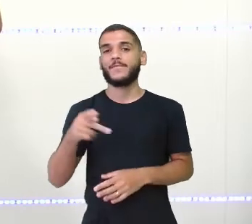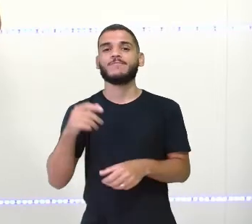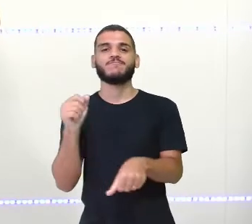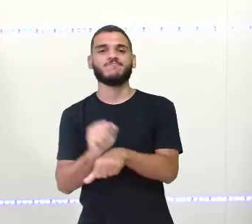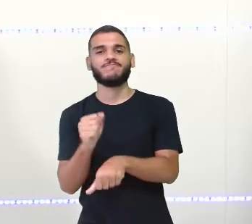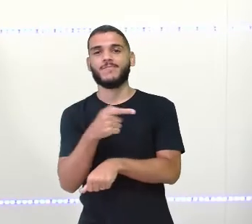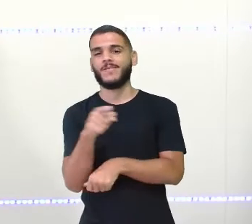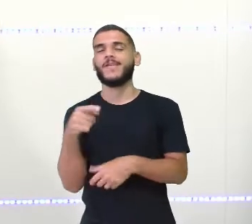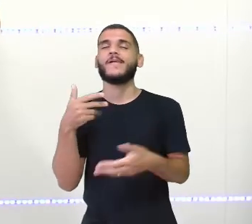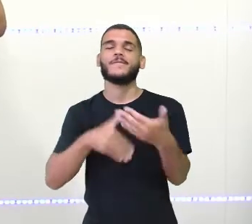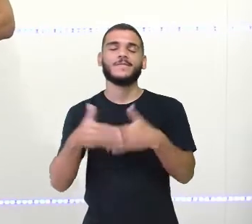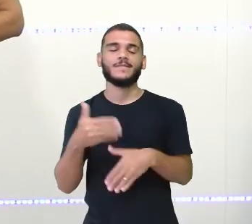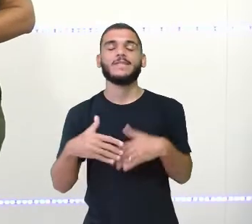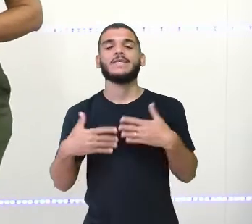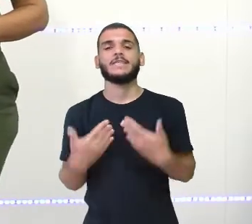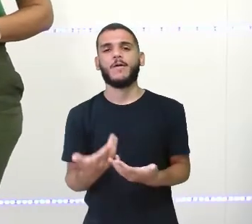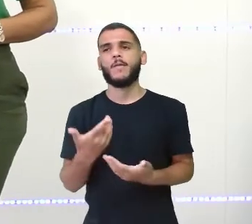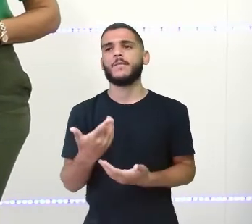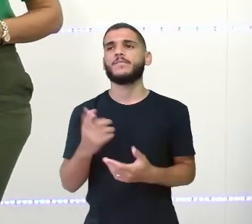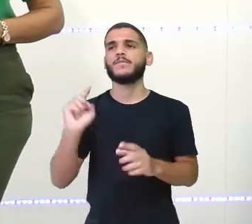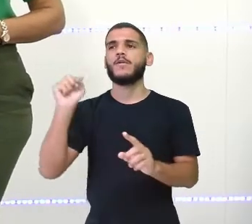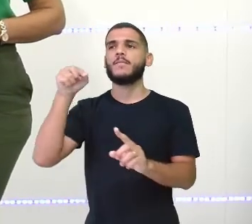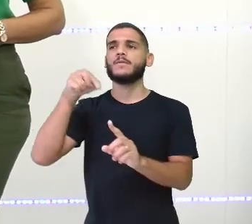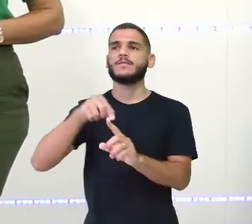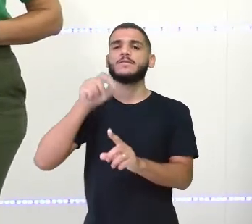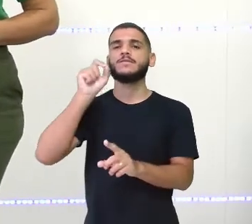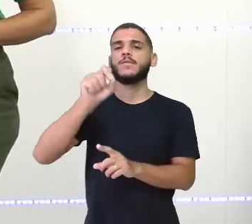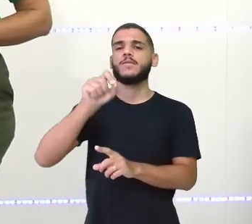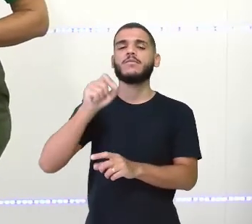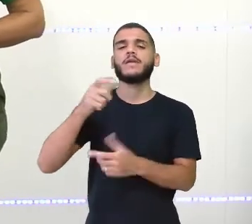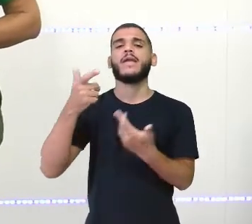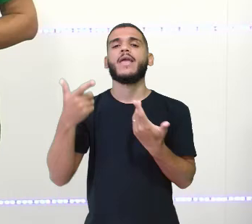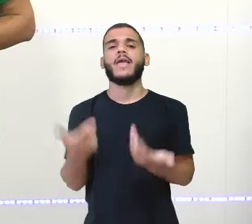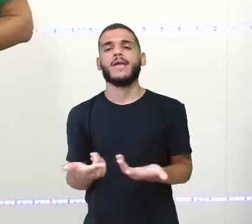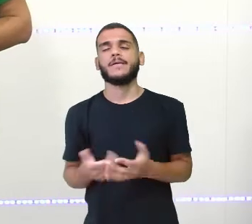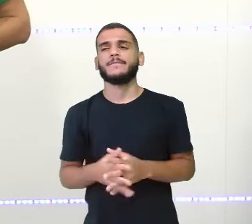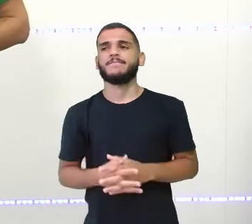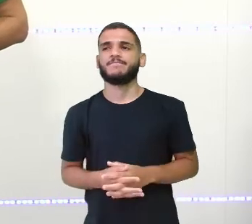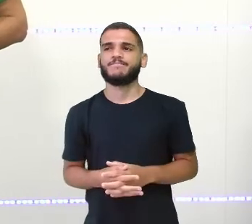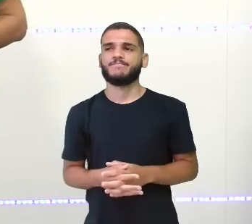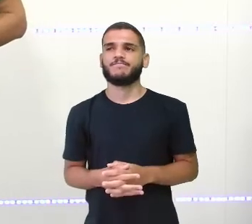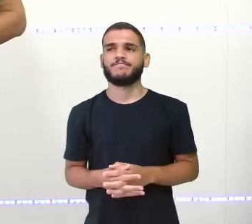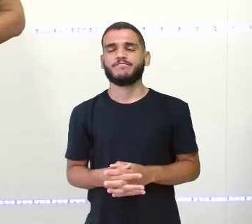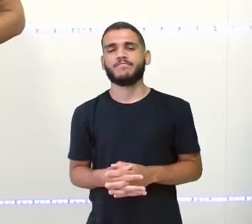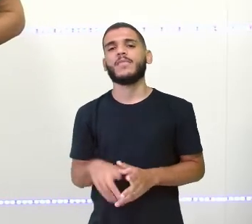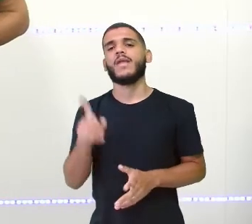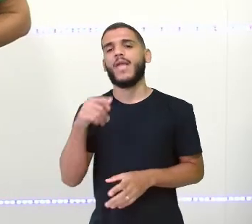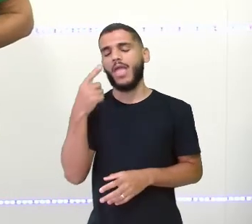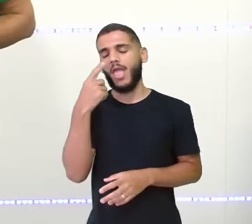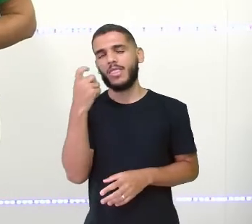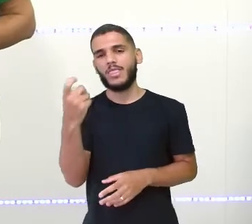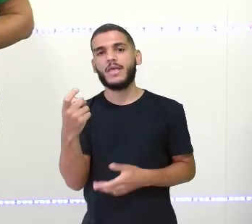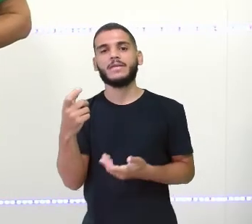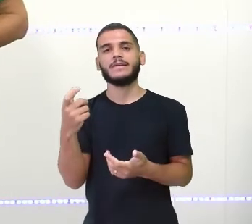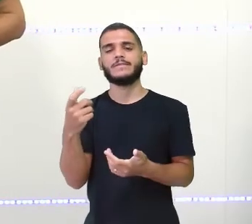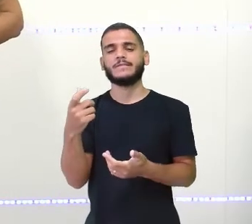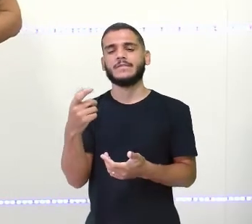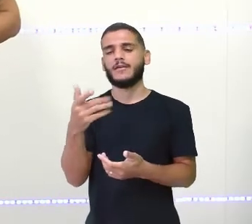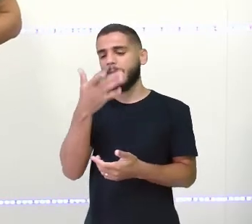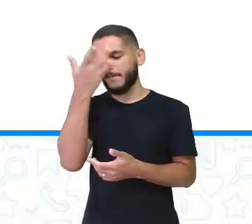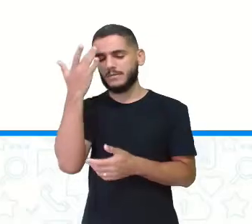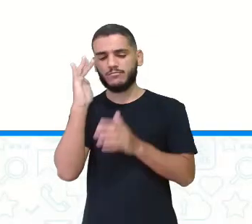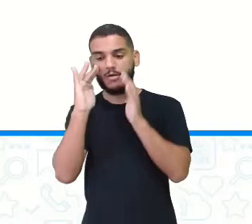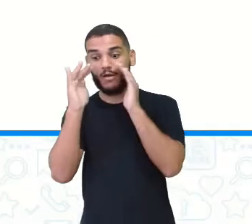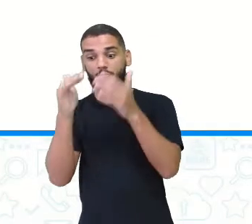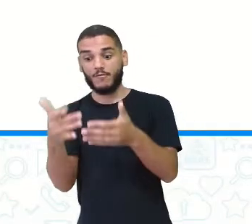esperando. E aí, gente, o objetivo desses verbetes de curiosidades é despertar